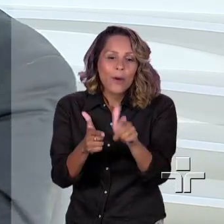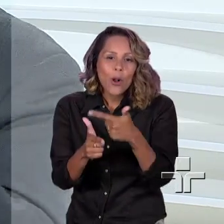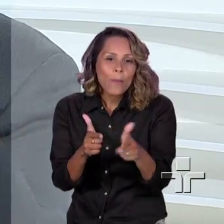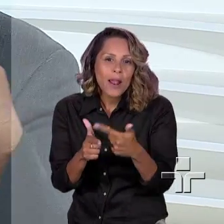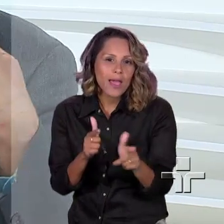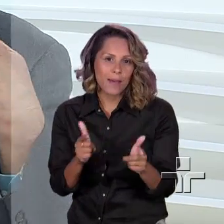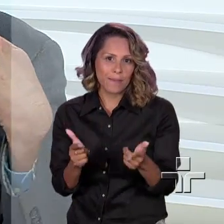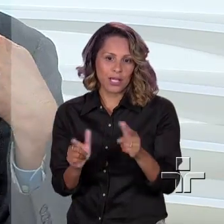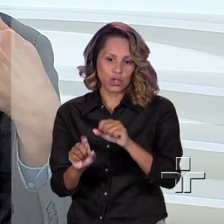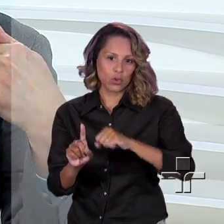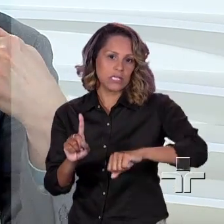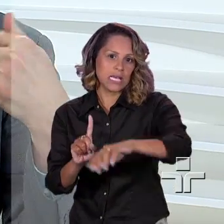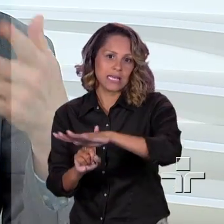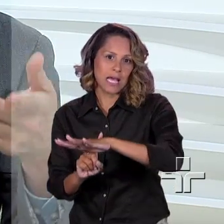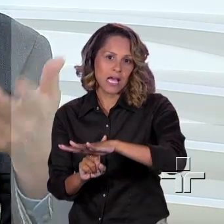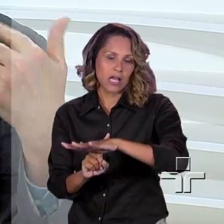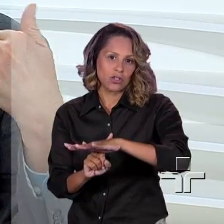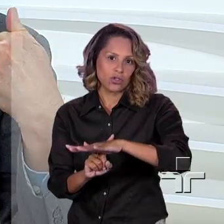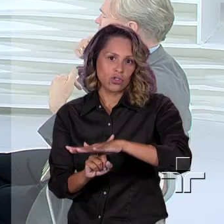sociedade que não